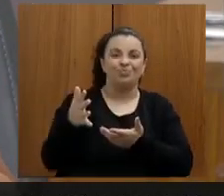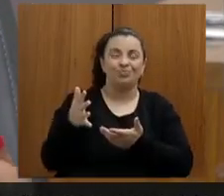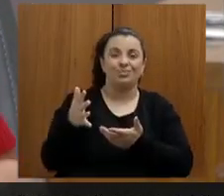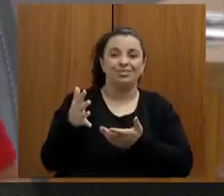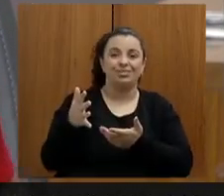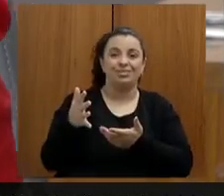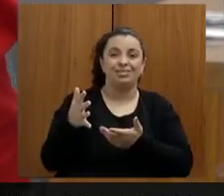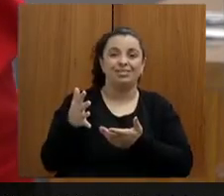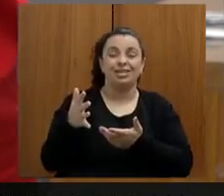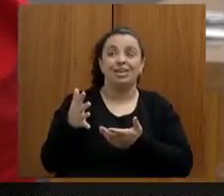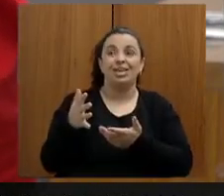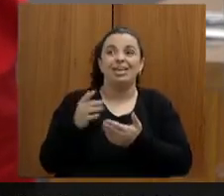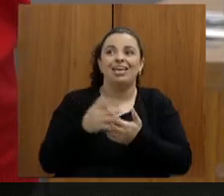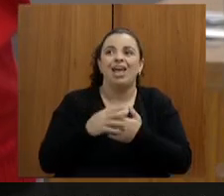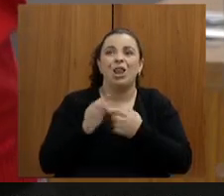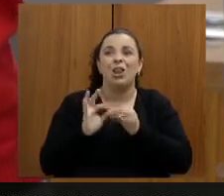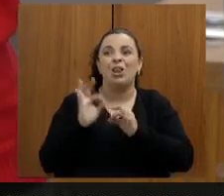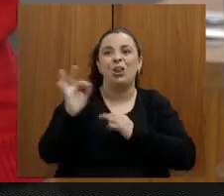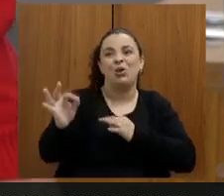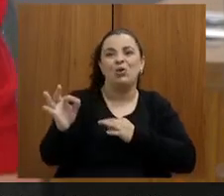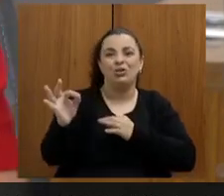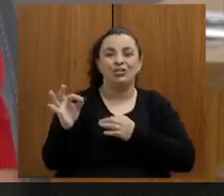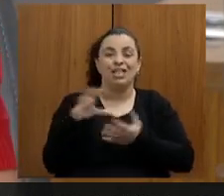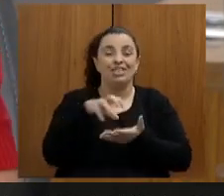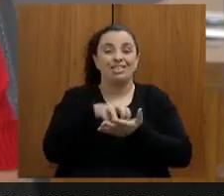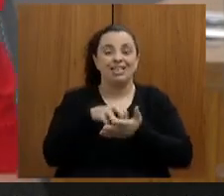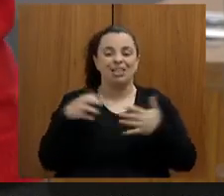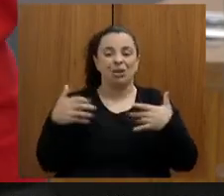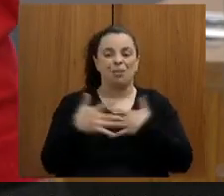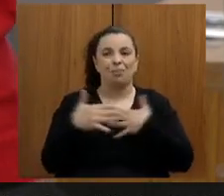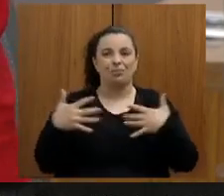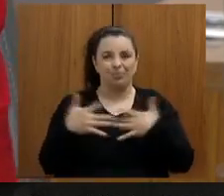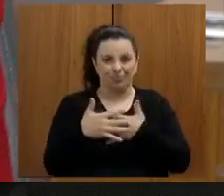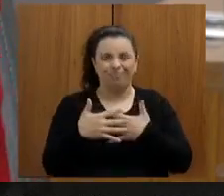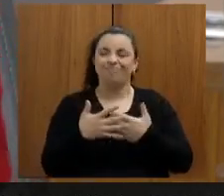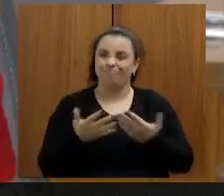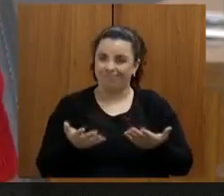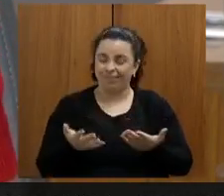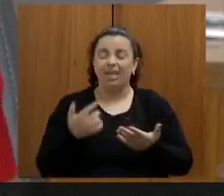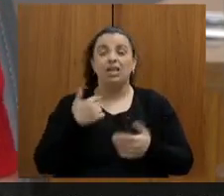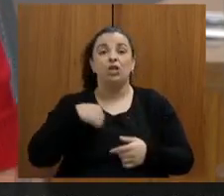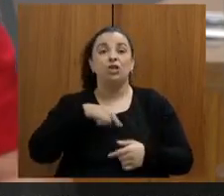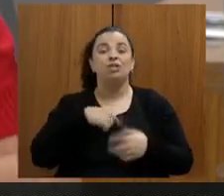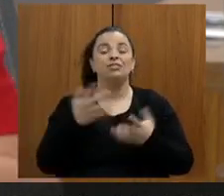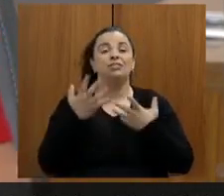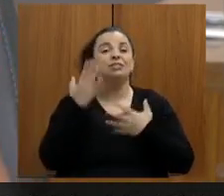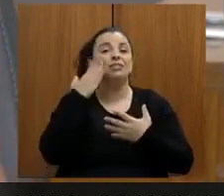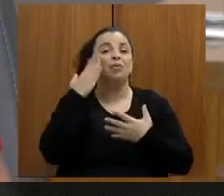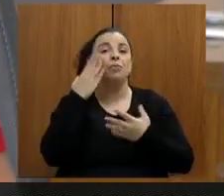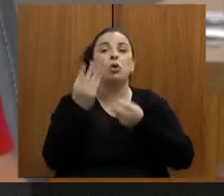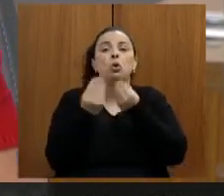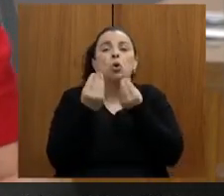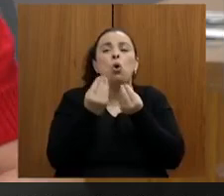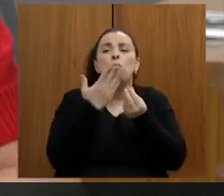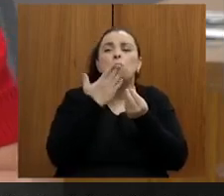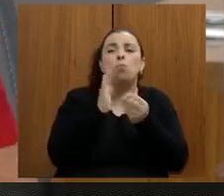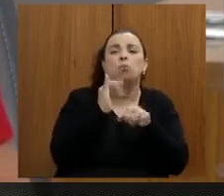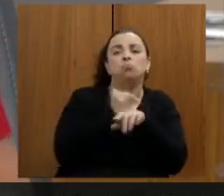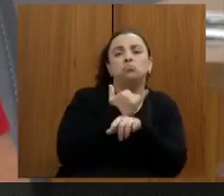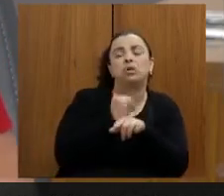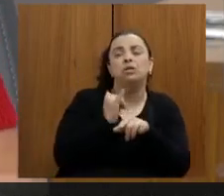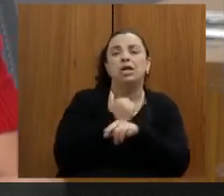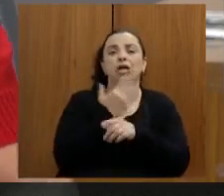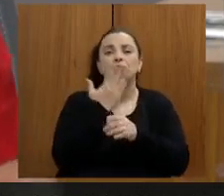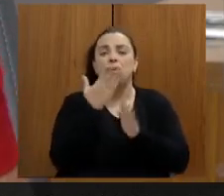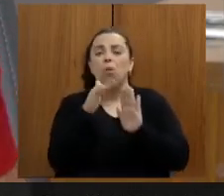da central Metropolitana então nós gostaríamos muito de saber assim a programação que tem